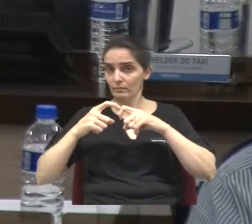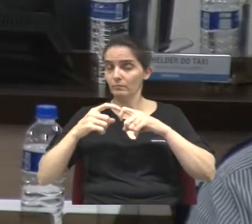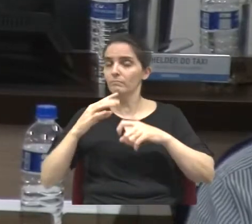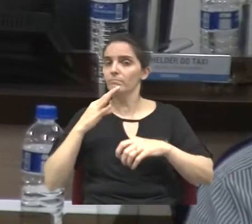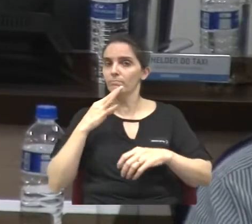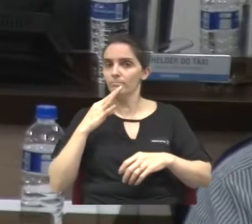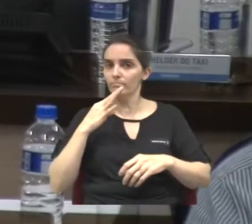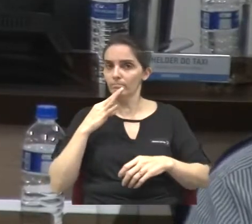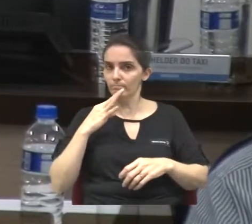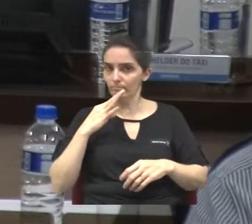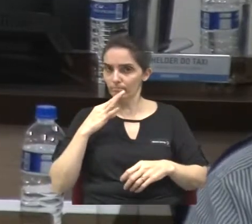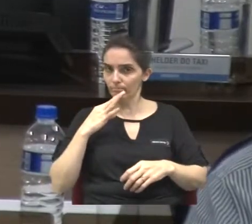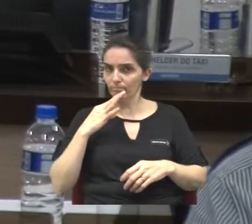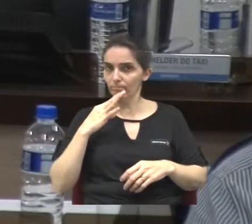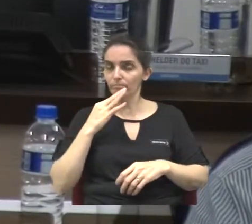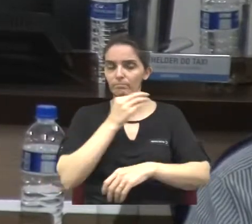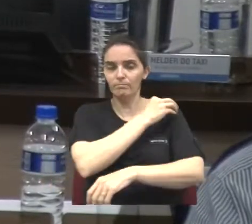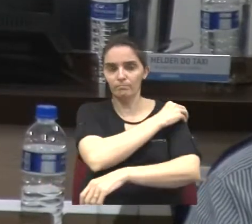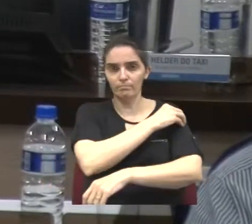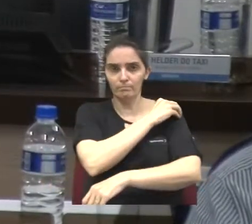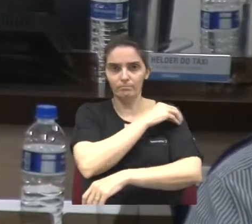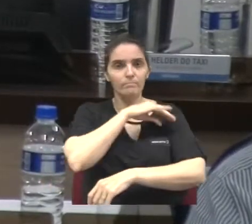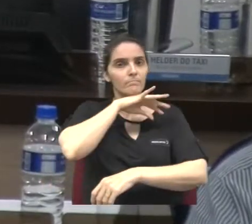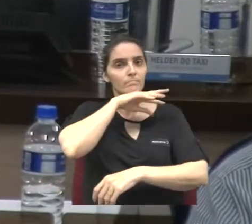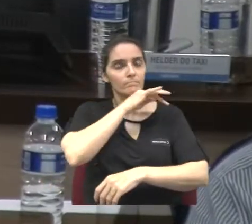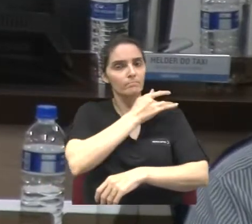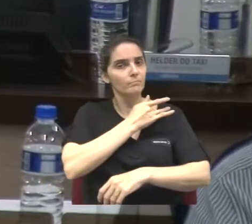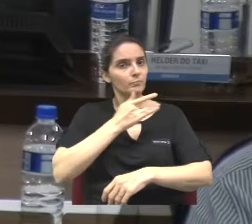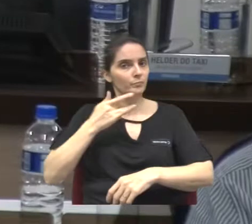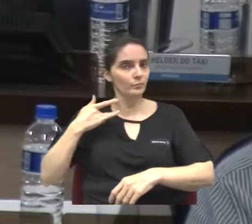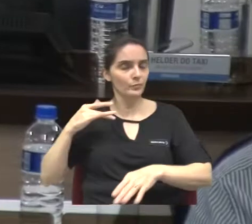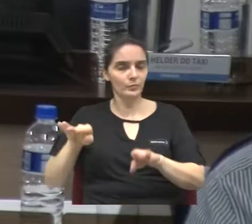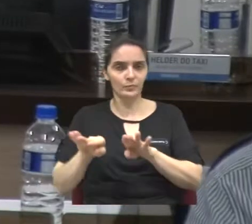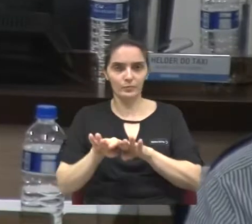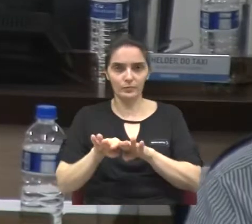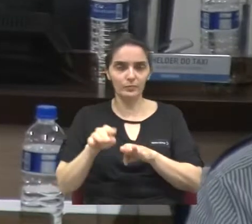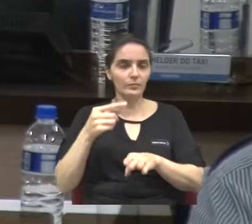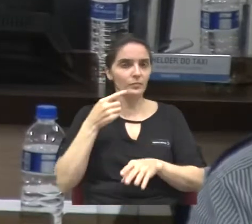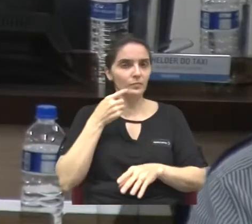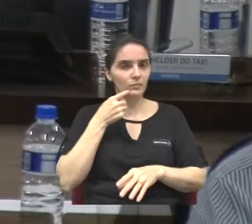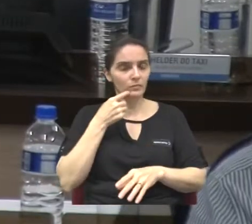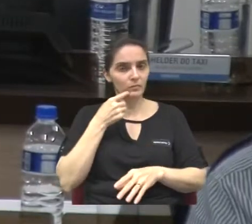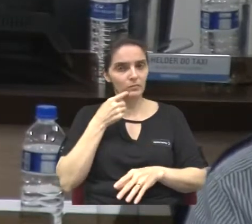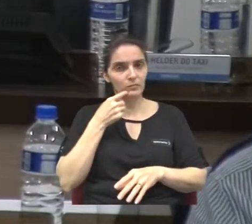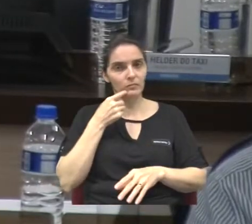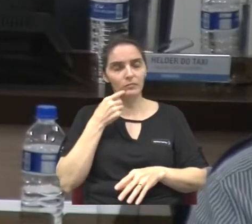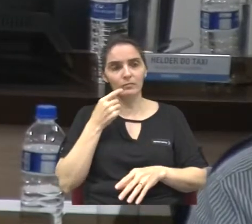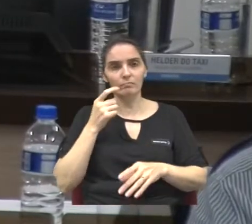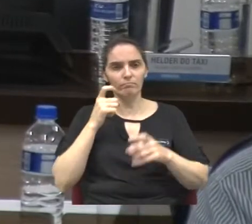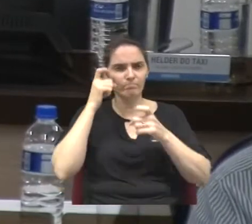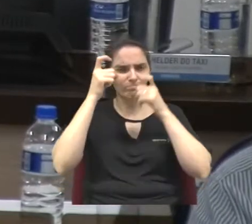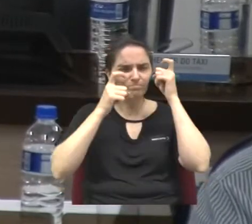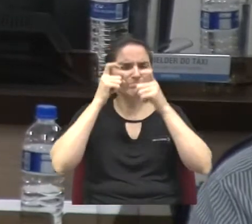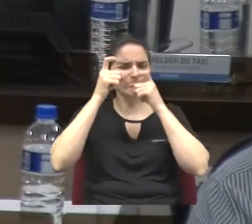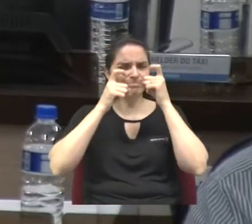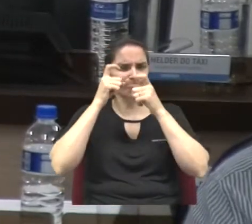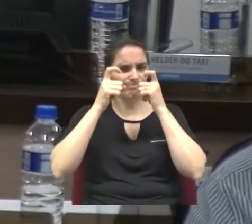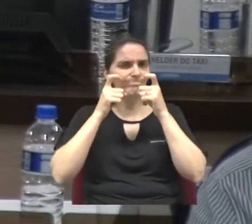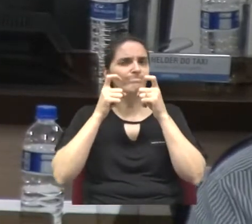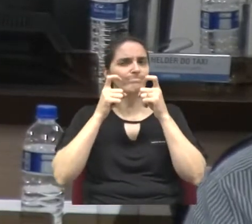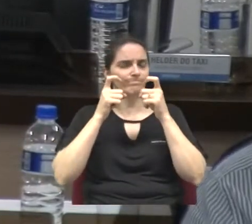faz o álcool. E, vereador Cleiton, essa realmente é uma preocupação muito grande, inclusive,